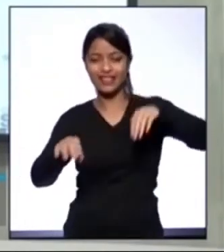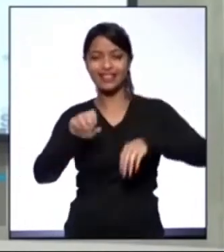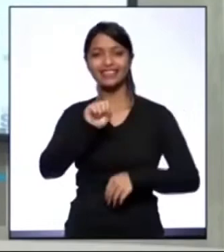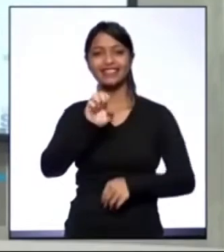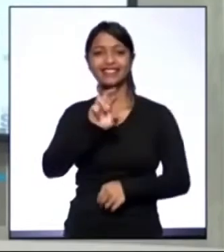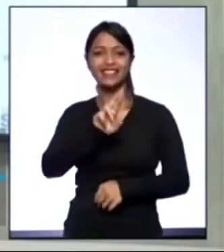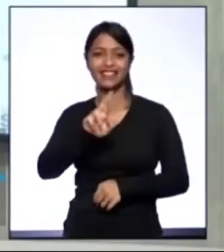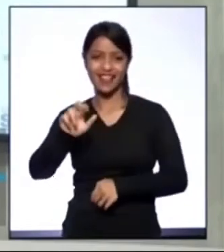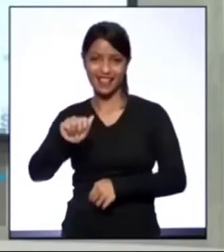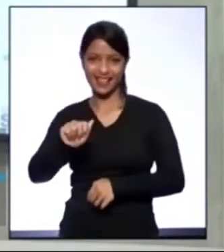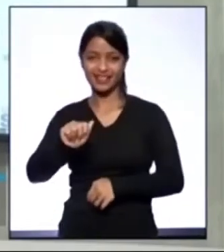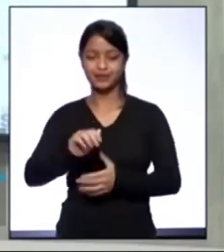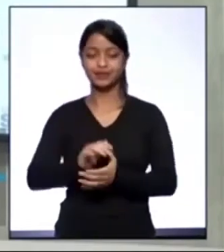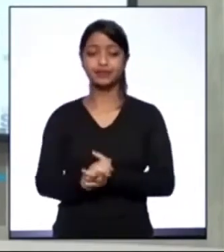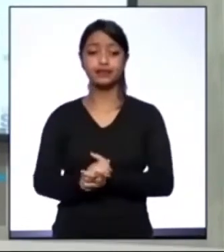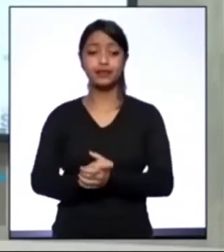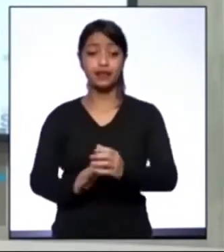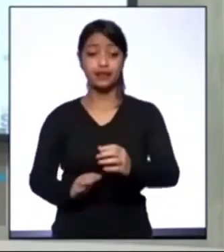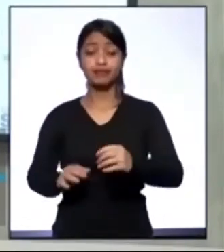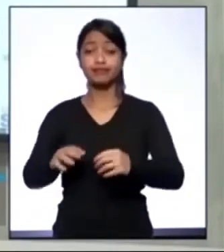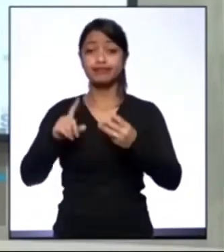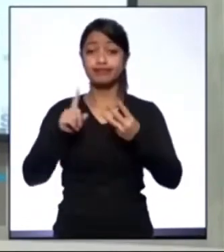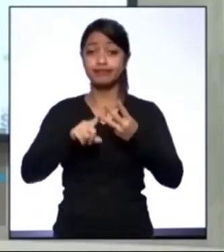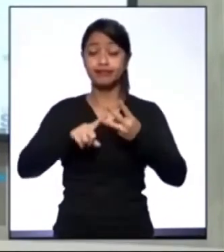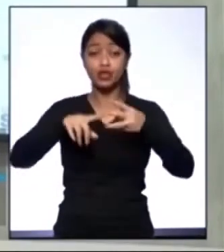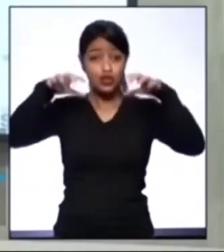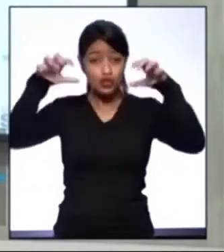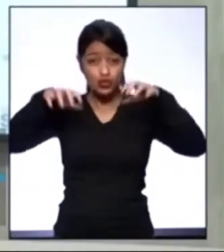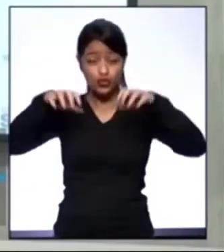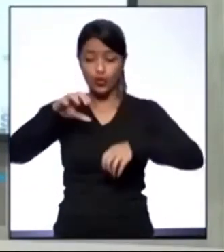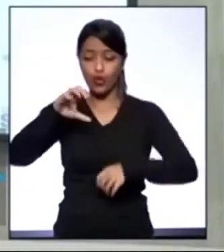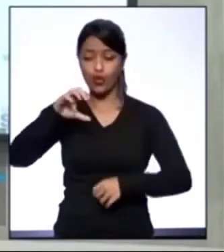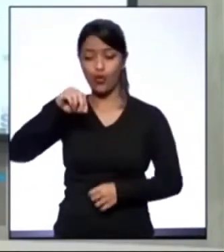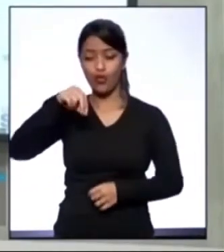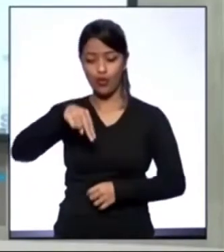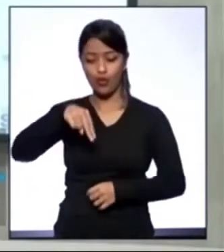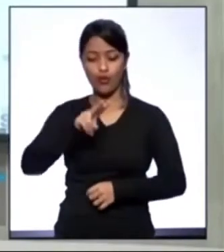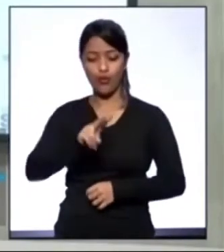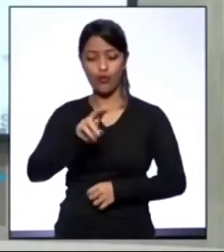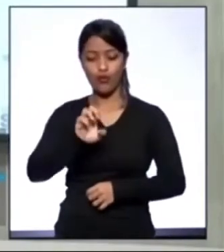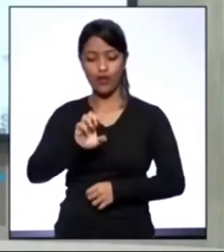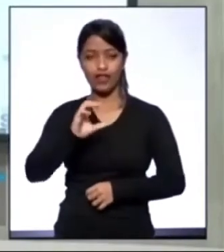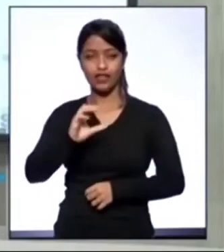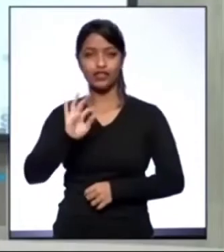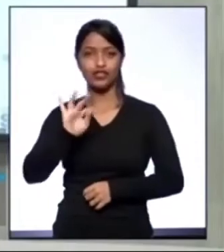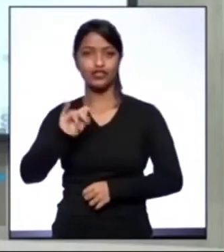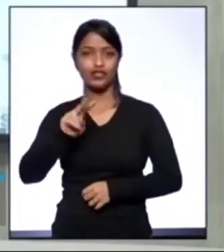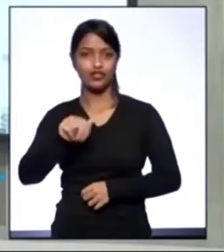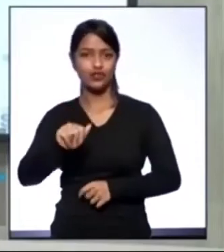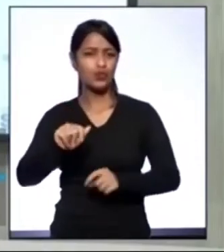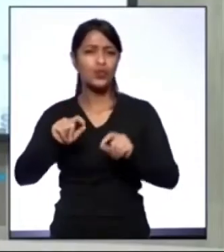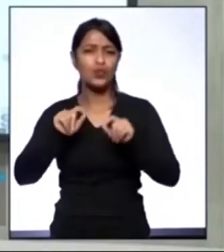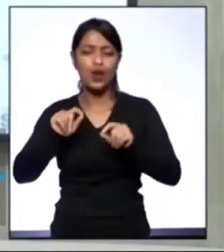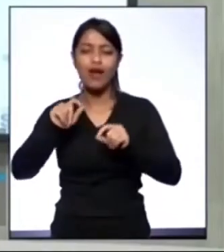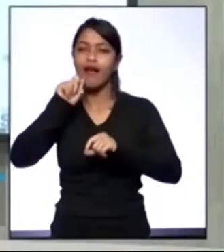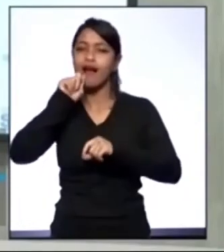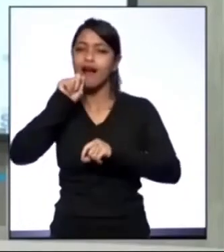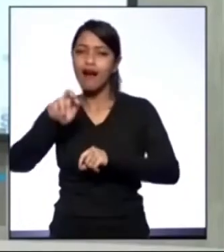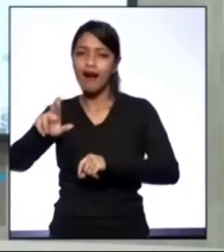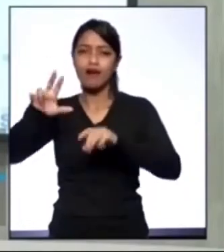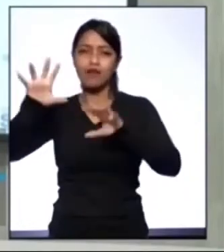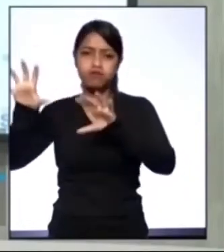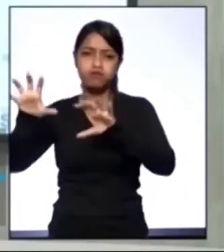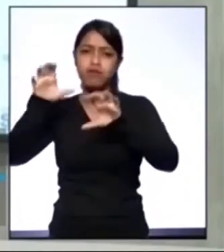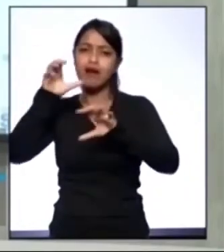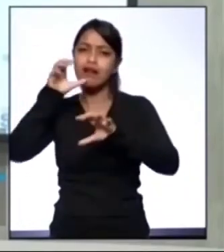chuvas convectivas, onde há a possibilidade de convecção de ar quente com umidade, nesse caso, na região